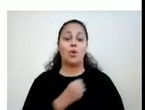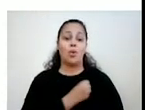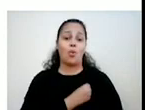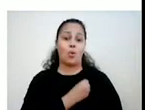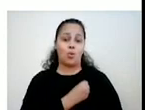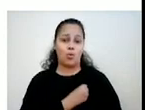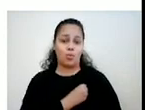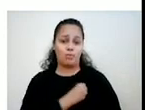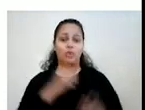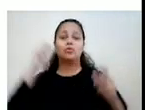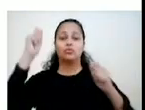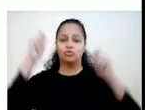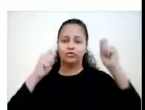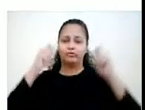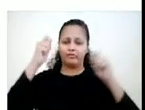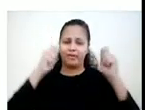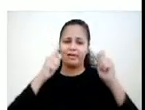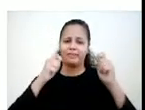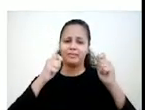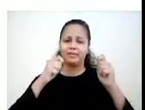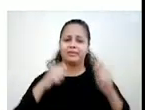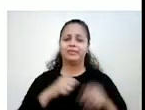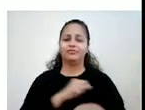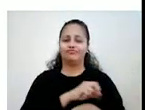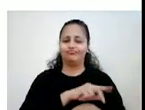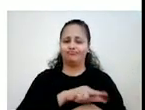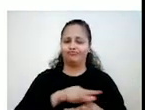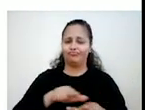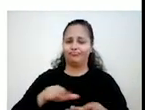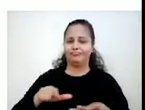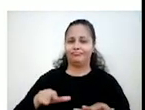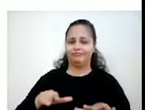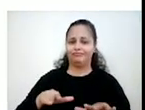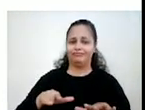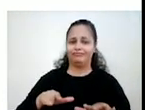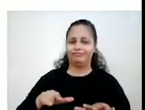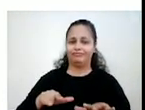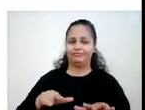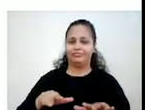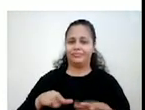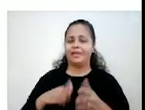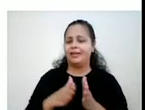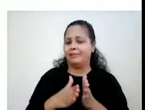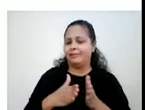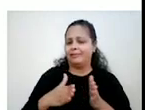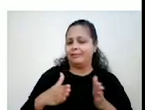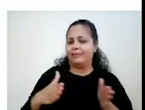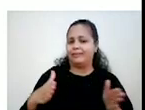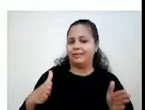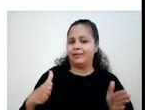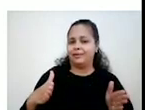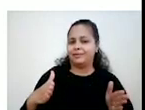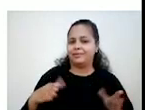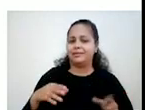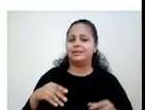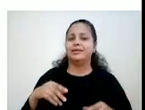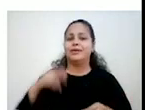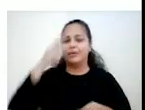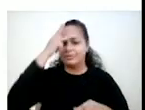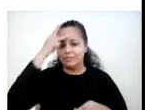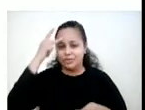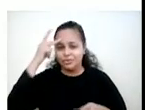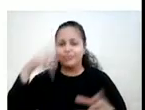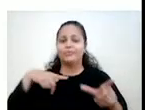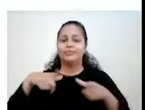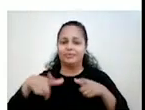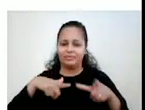o número de fábricas continuou aumentando, e se aumentou o número de fábricas, cresce também o número de